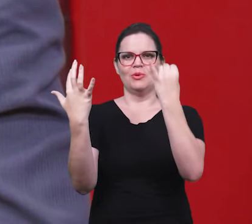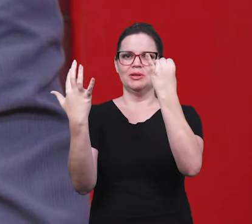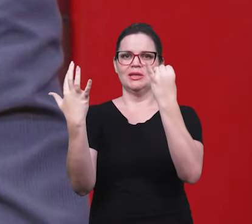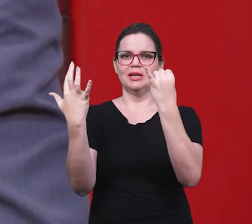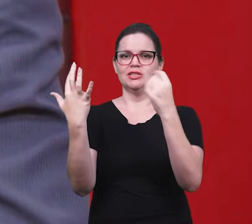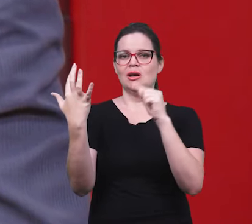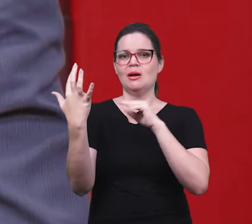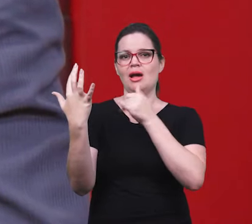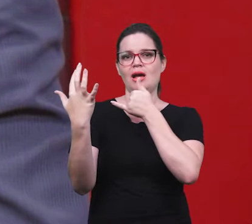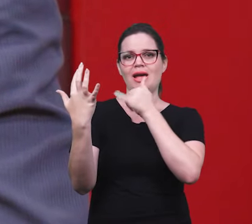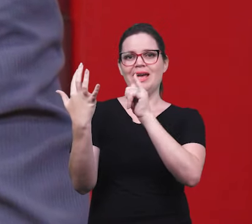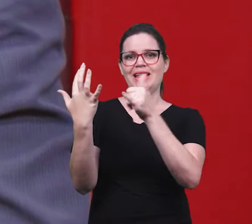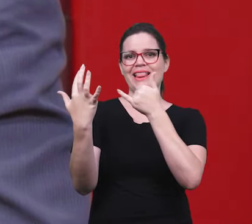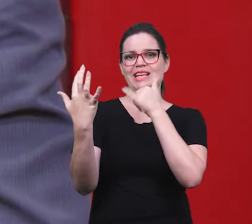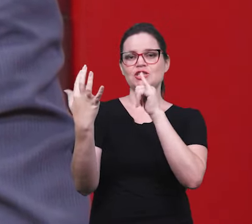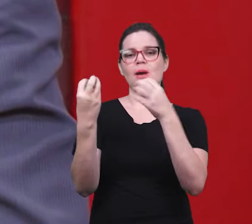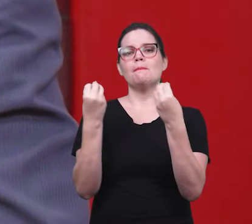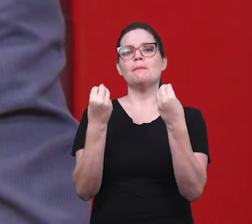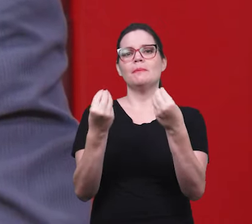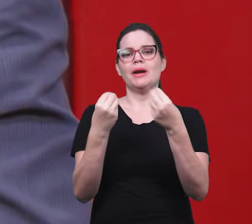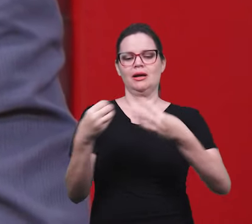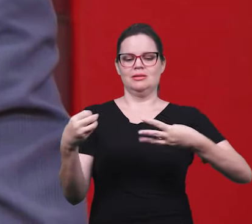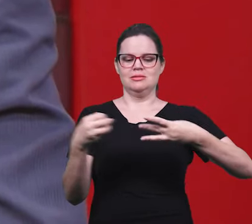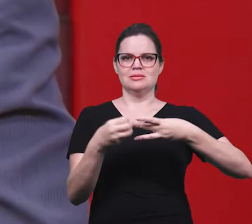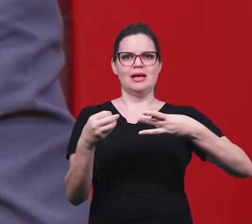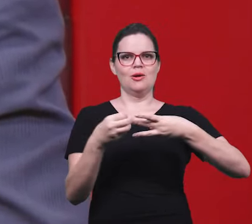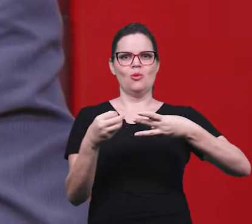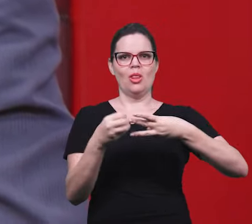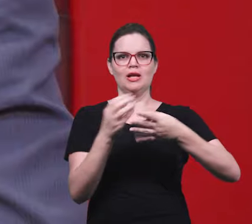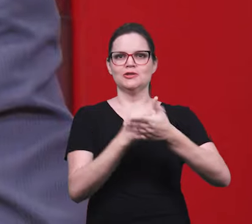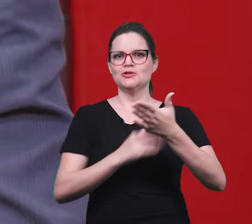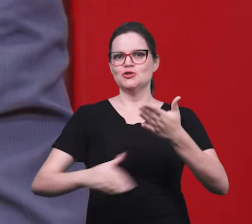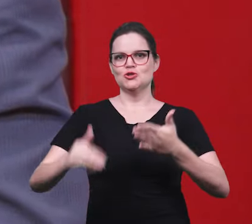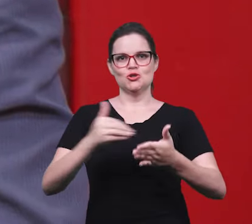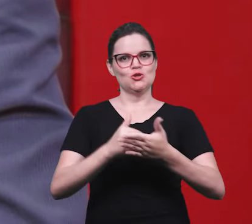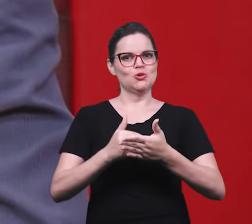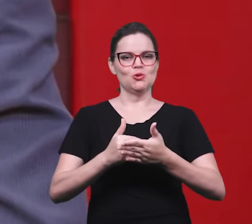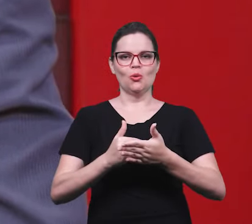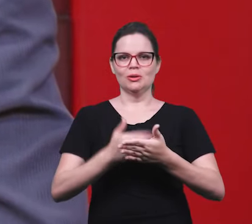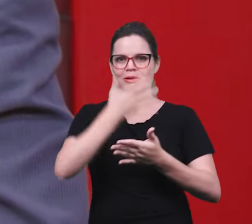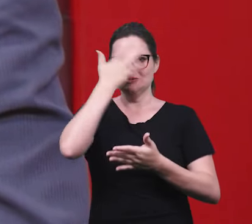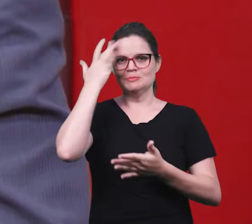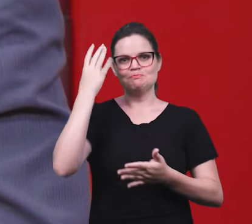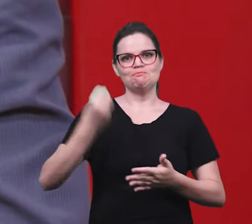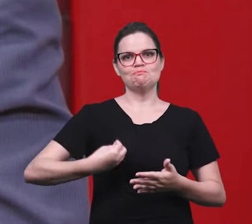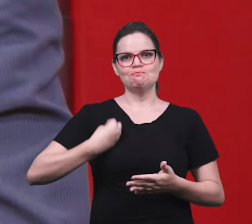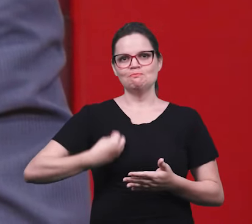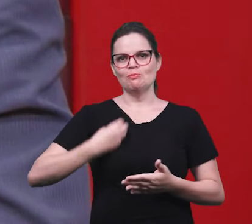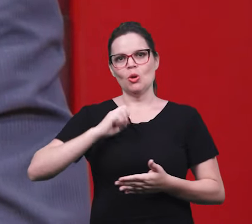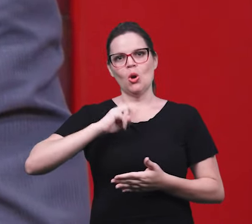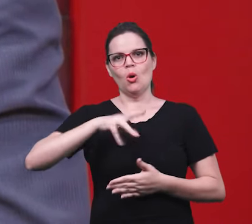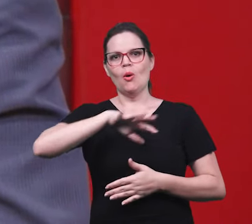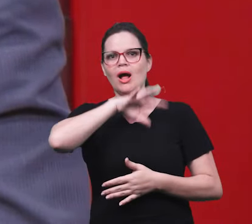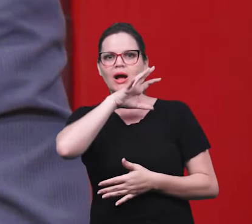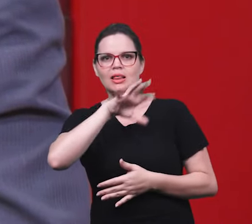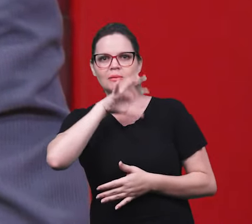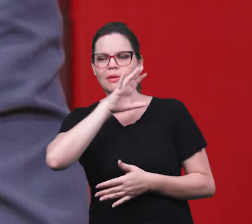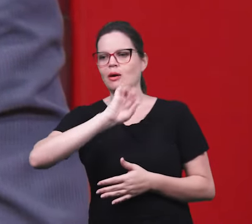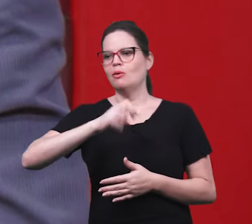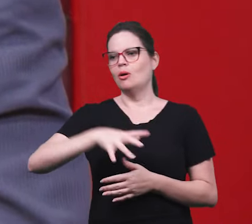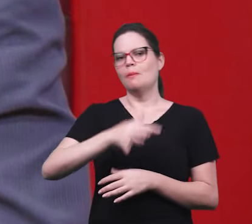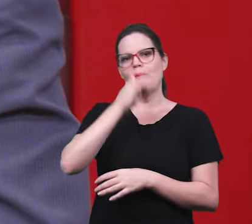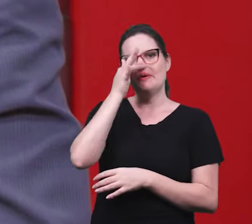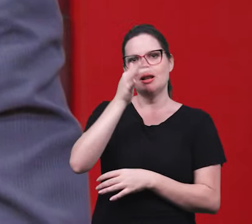energética para o funcionamento das células de todos os organismos vivos. Tá? A quebra dessa glicose também ela vai fazer